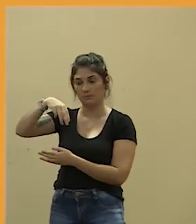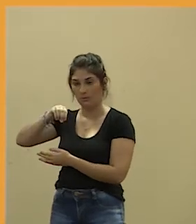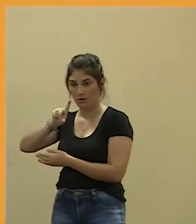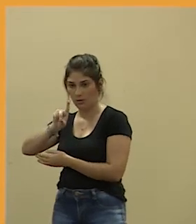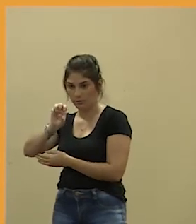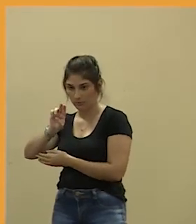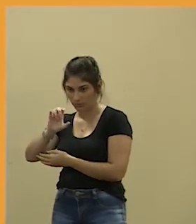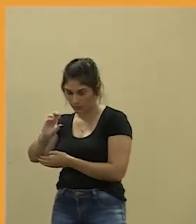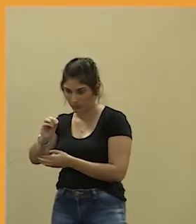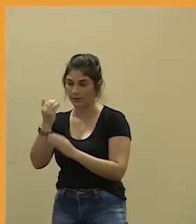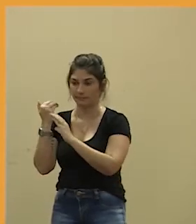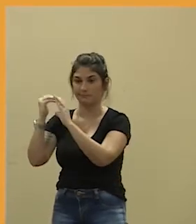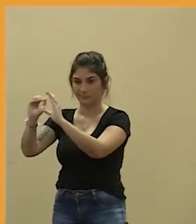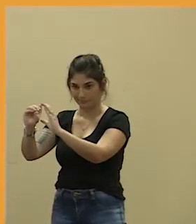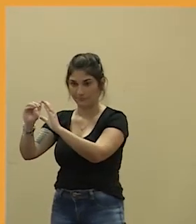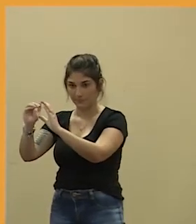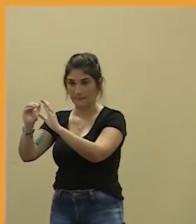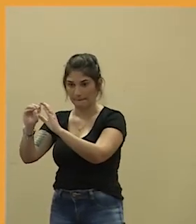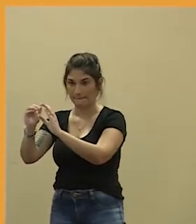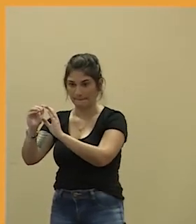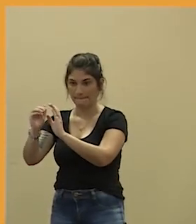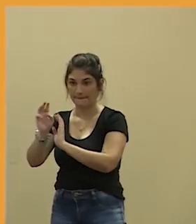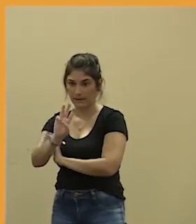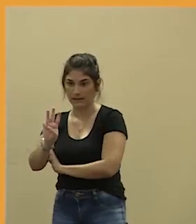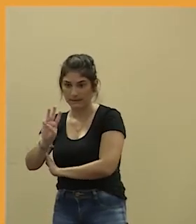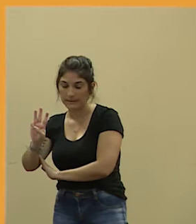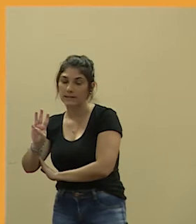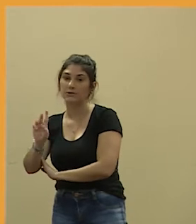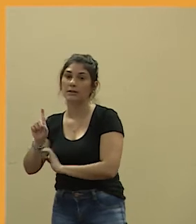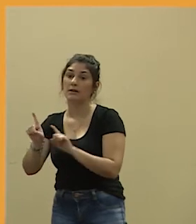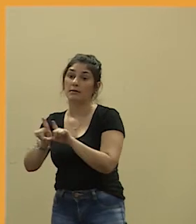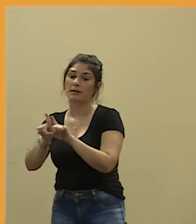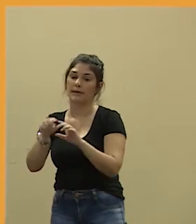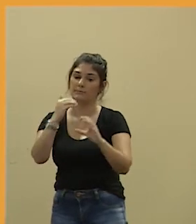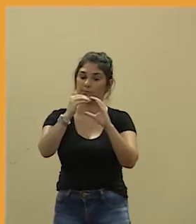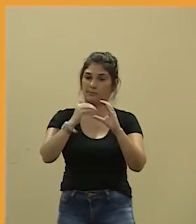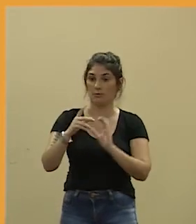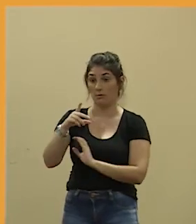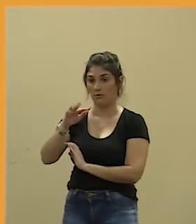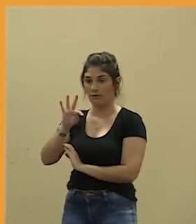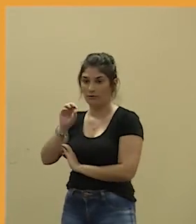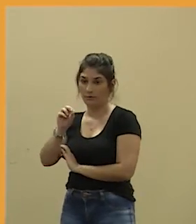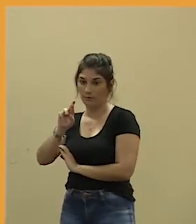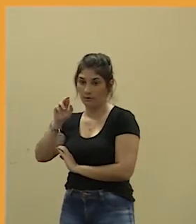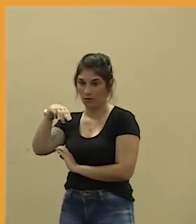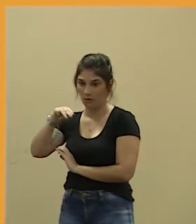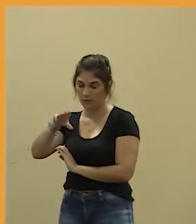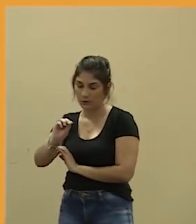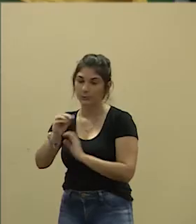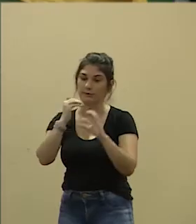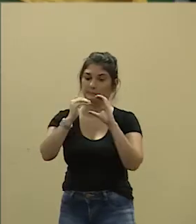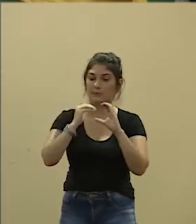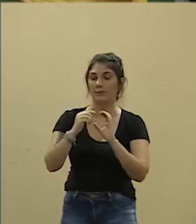do ambiente virtual interativo de aprendizagem o texto remete a uma pergunta colocada pelo professor no fórum e que os alunos irão respondendo no prazo máximo de